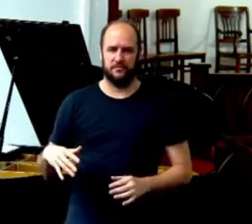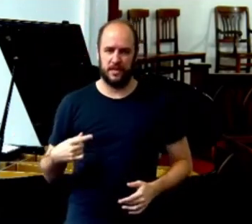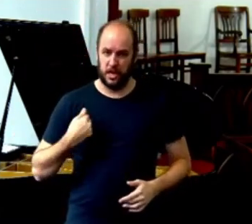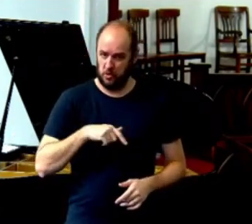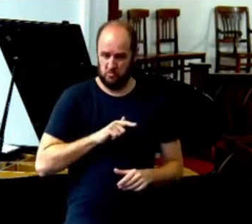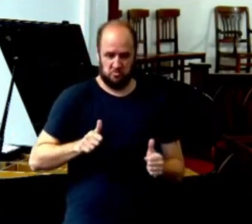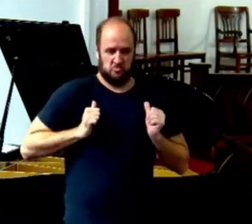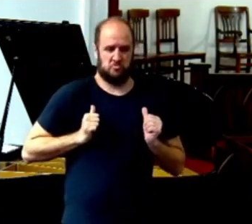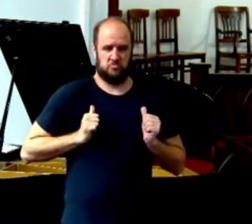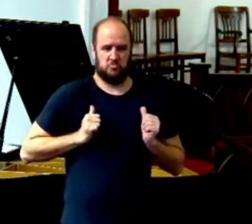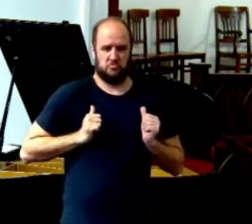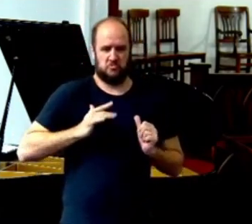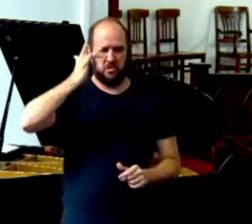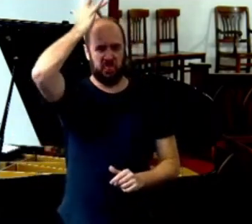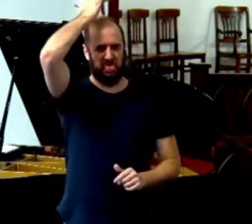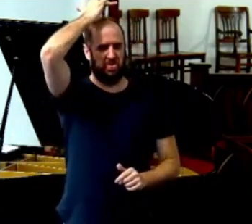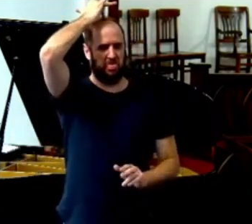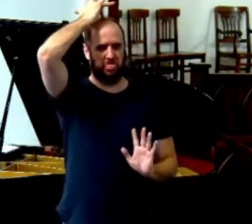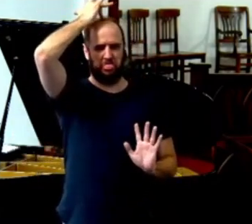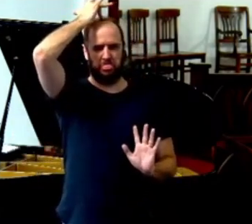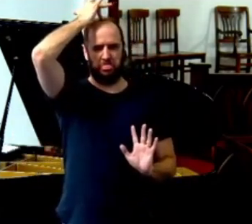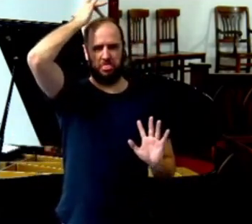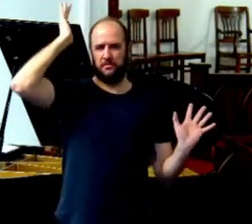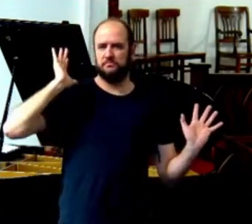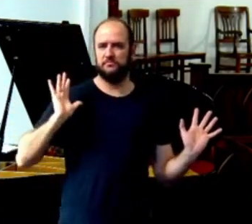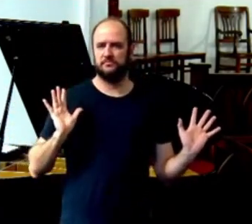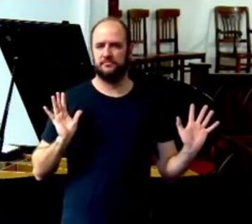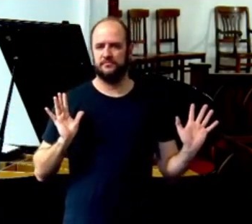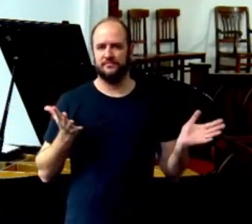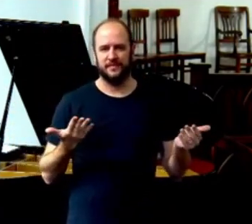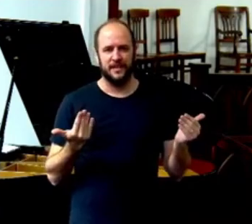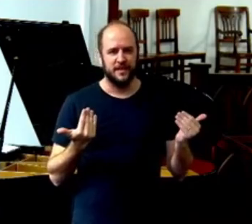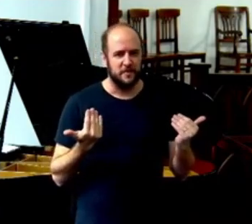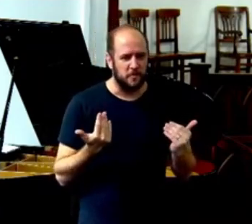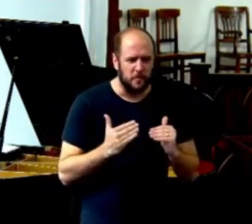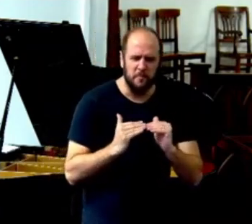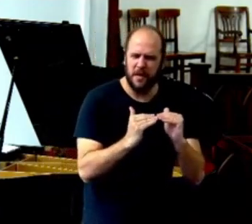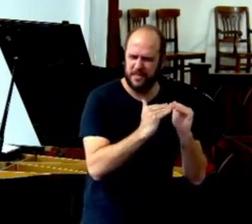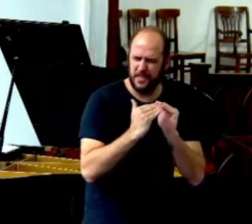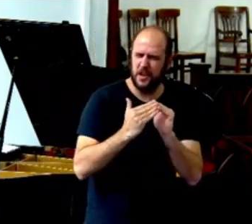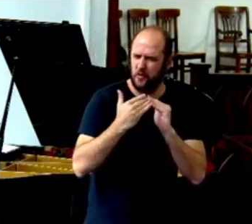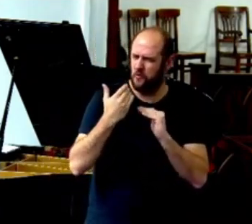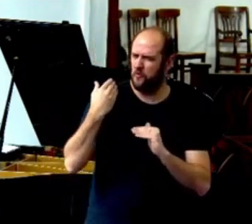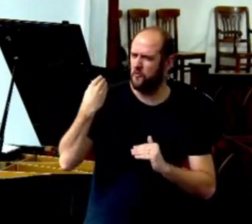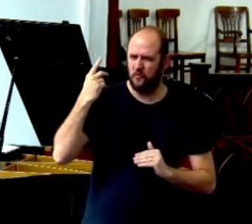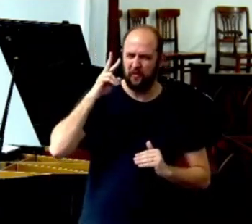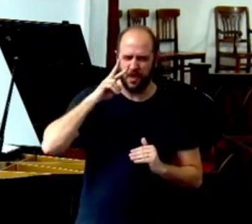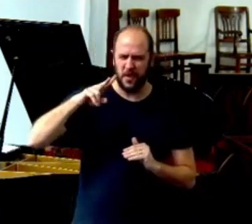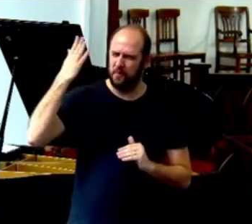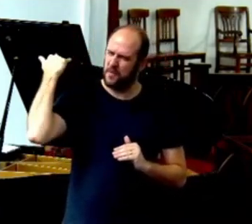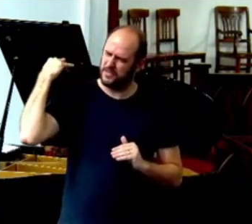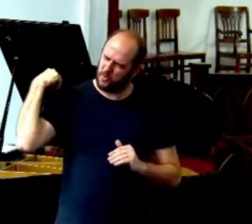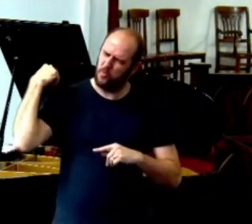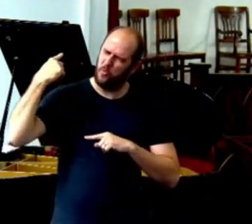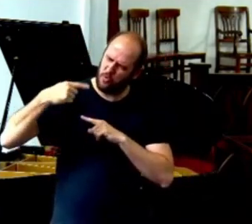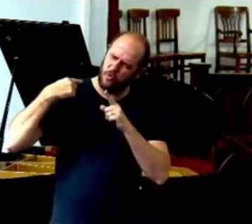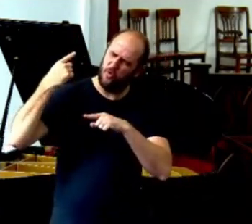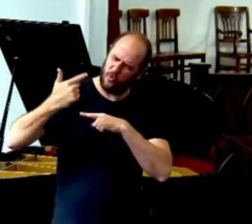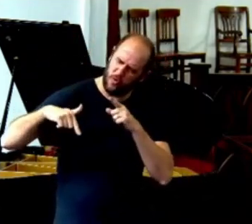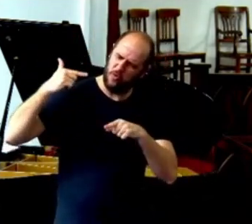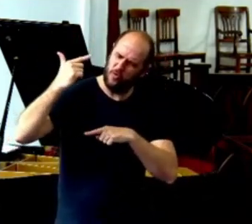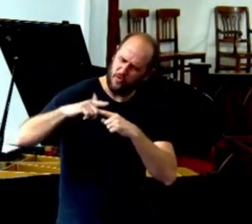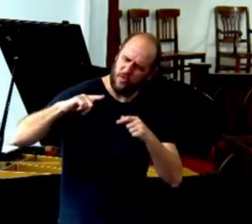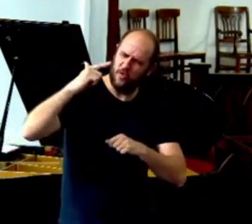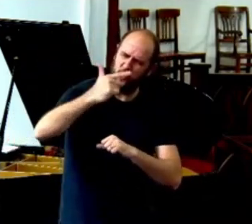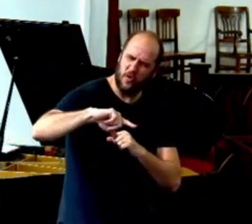Nós não temos problema nenhum. Não é interessante que este padrão se replica ao longo da história da humanidade? Somos